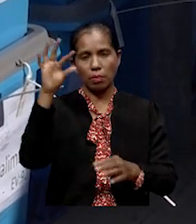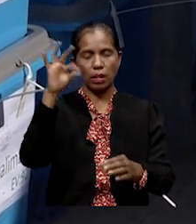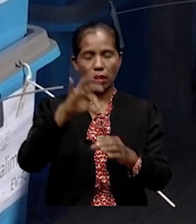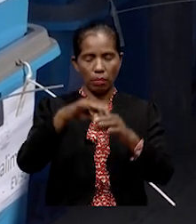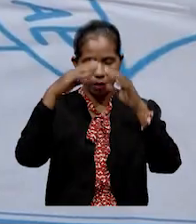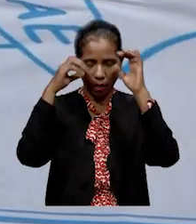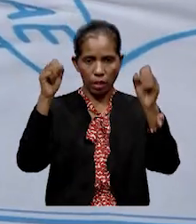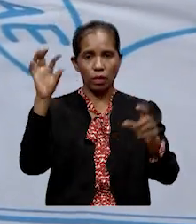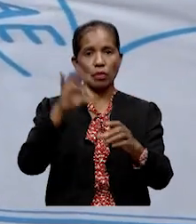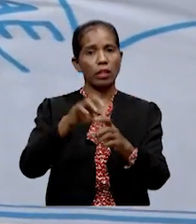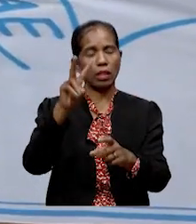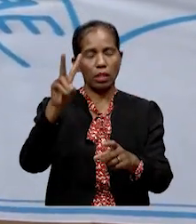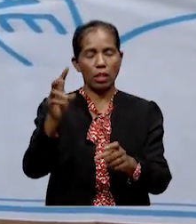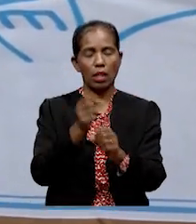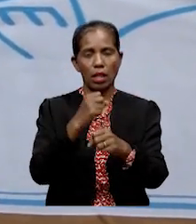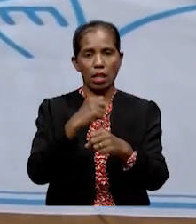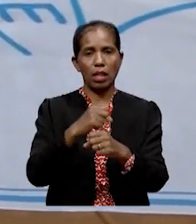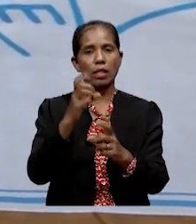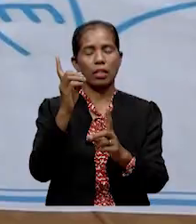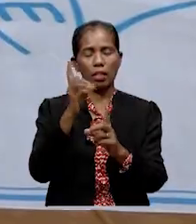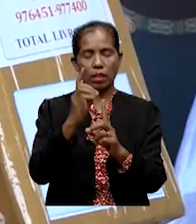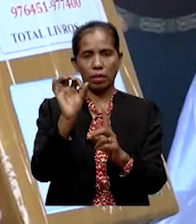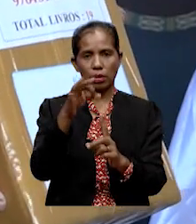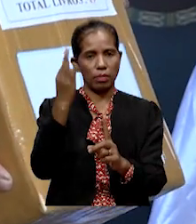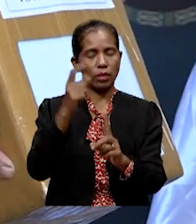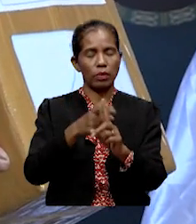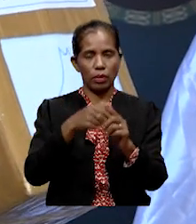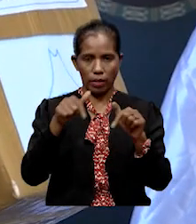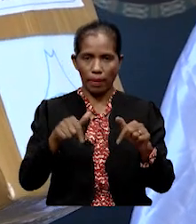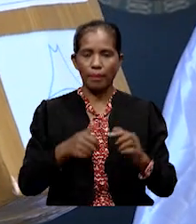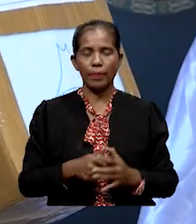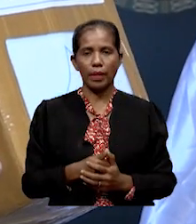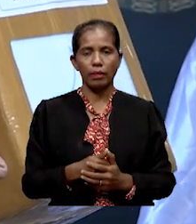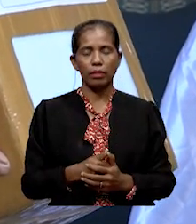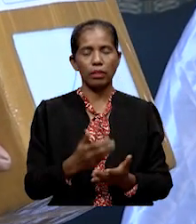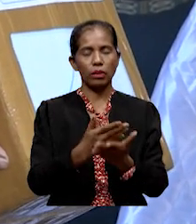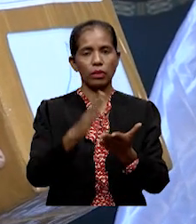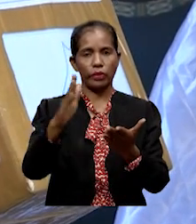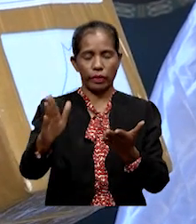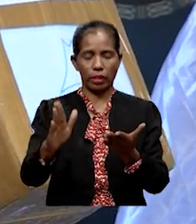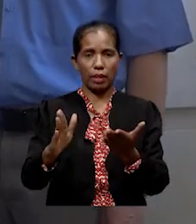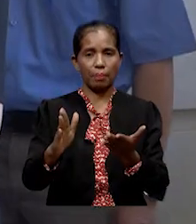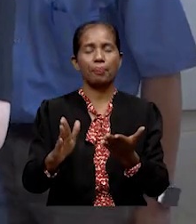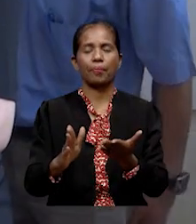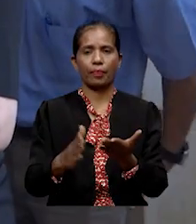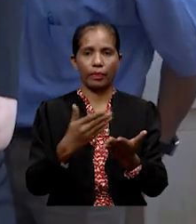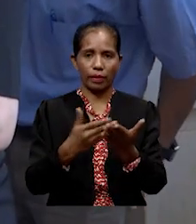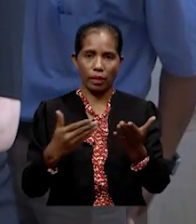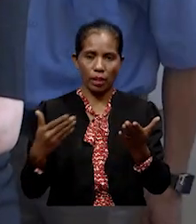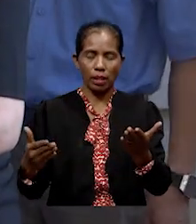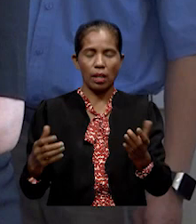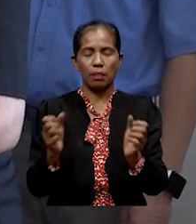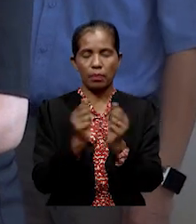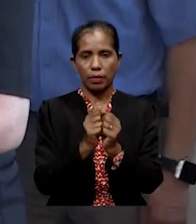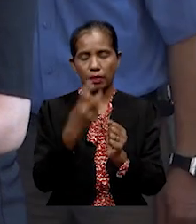segunda volta, sei Halau e Haloron Sanulo Recensia Fulang né. Cerimônia de distribuição material Hirakne acompanha o Ministro